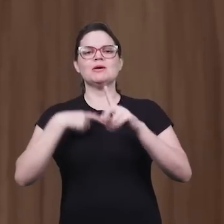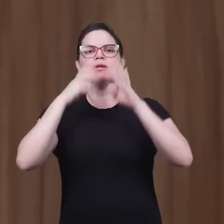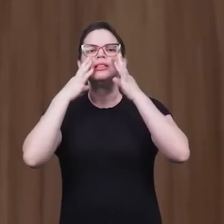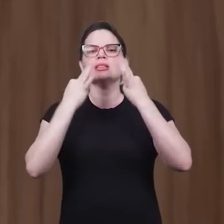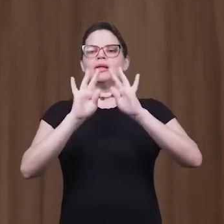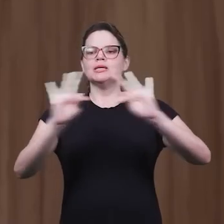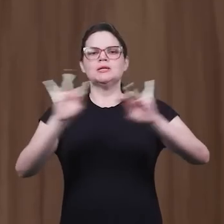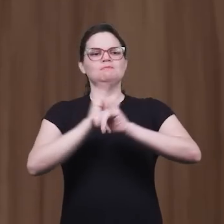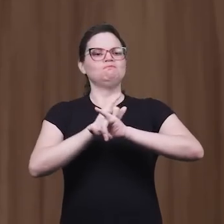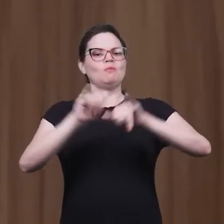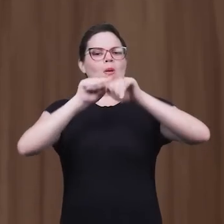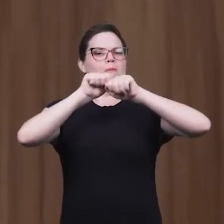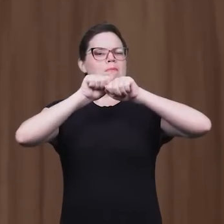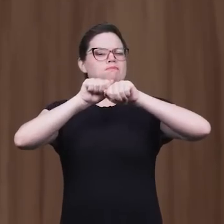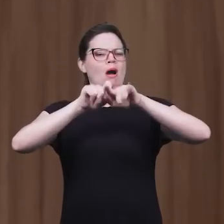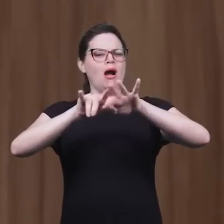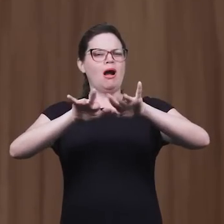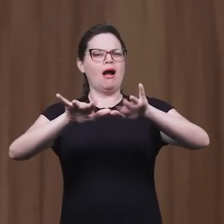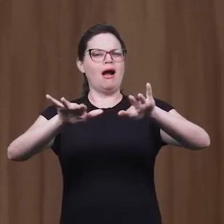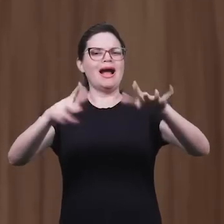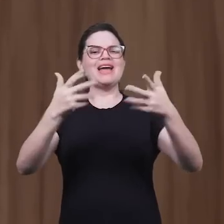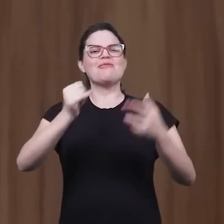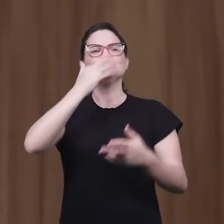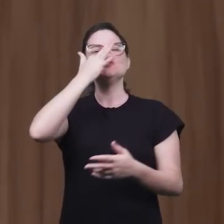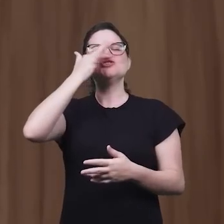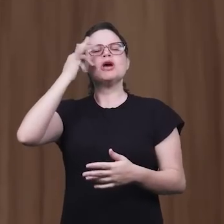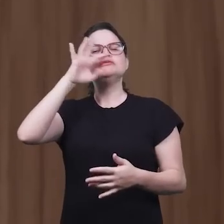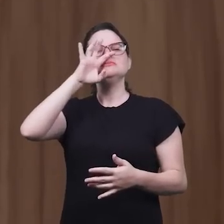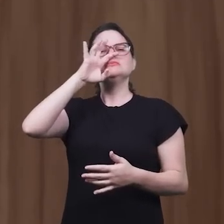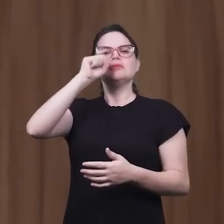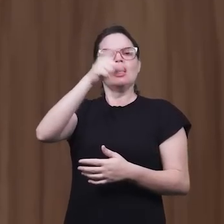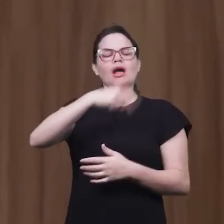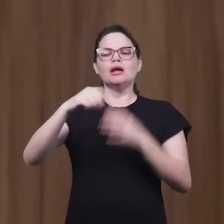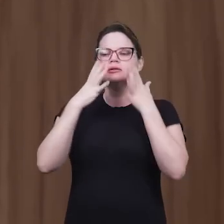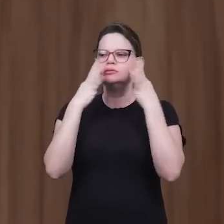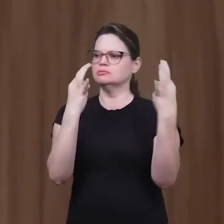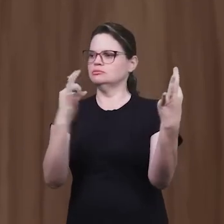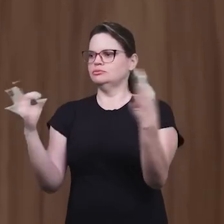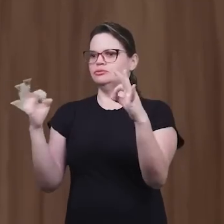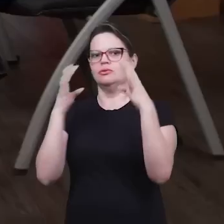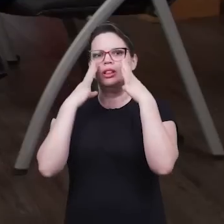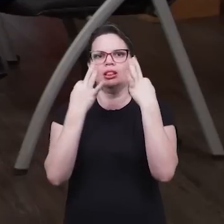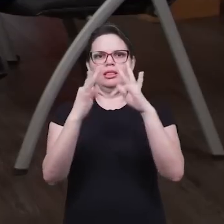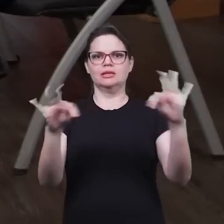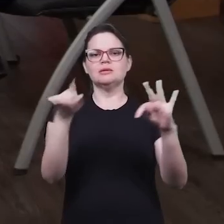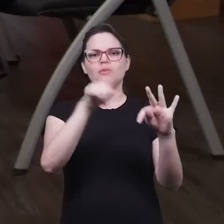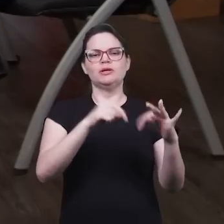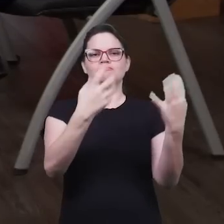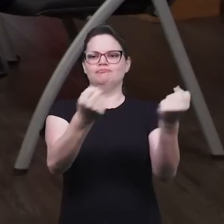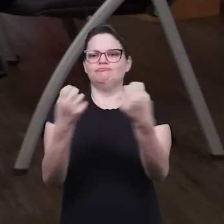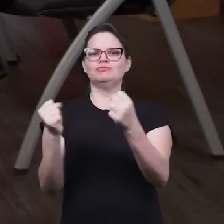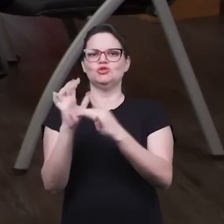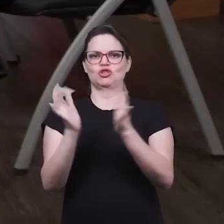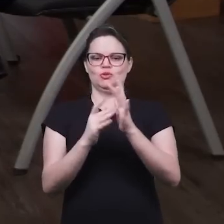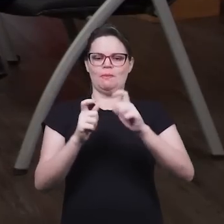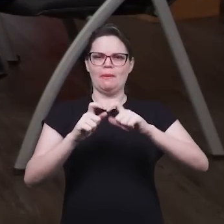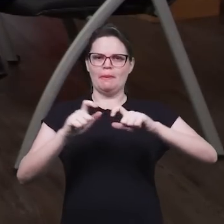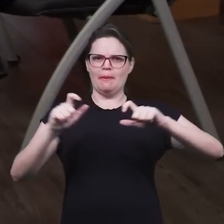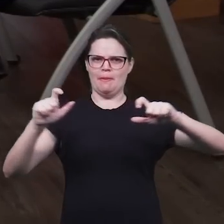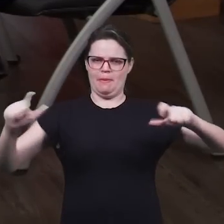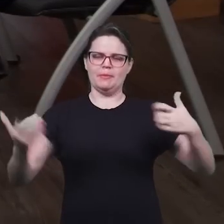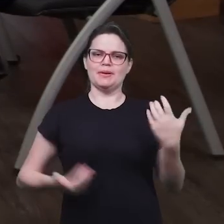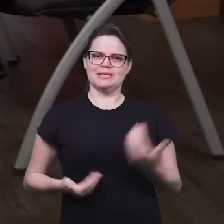Jesus vivo no meio dela e um testemunho para todos aqueles que assistiram o que elas passavam. Agora, algo